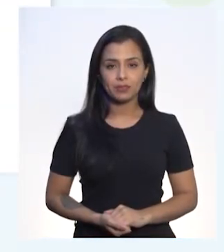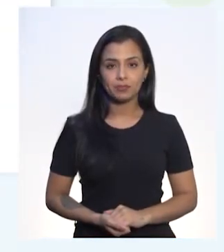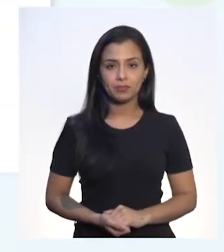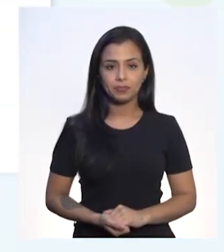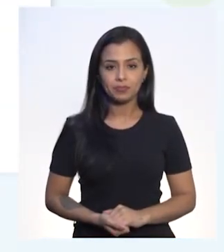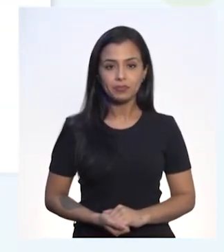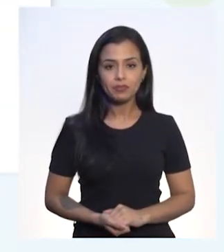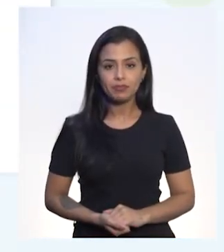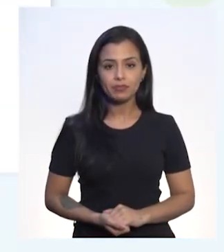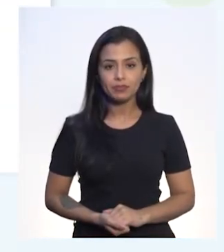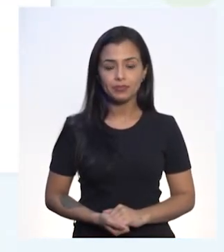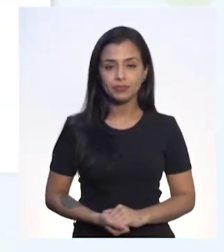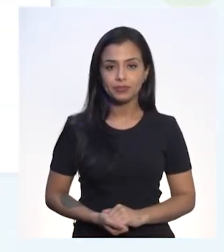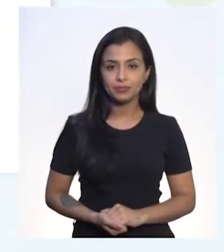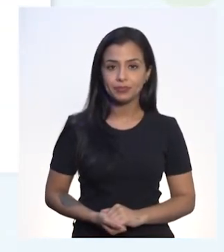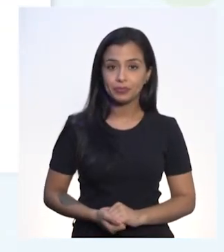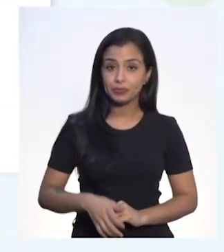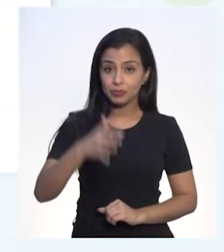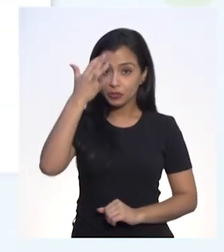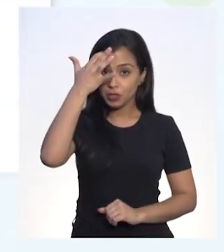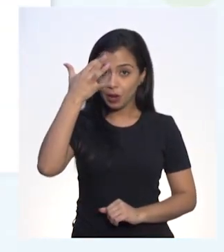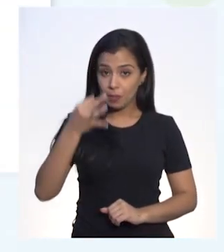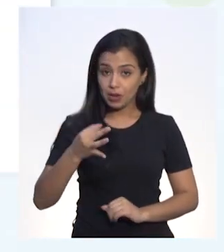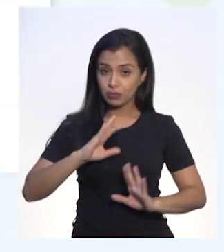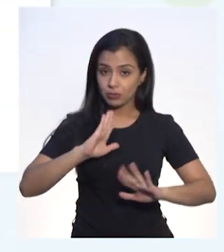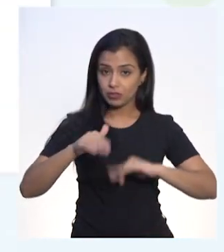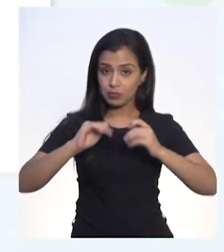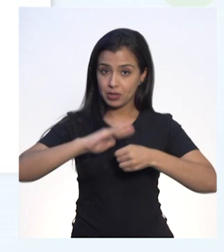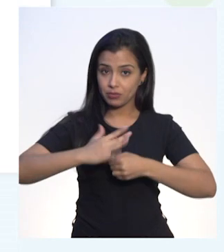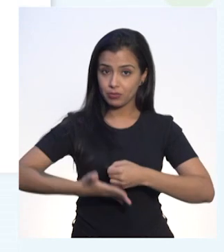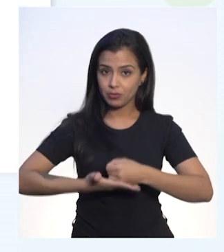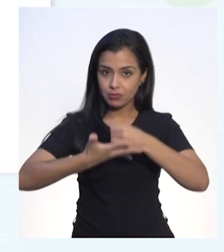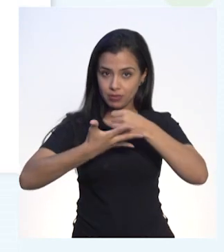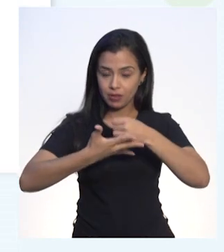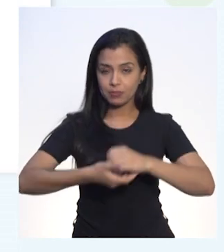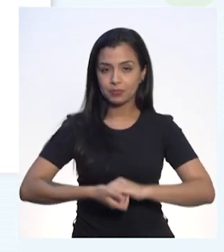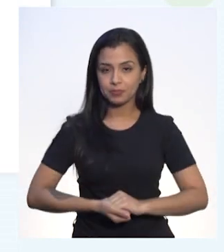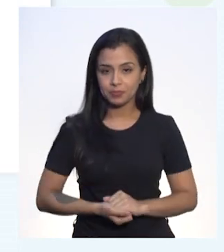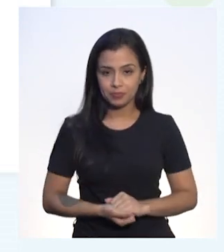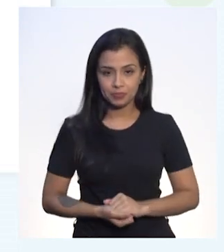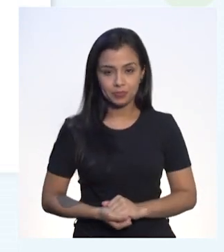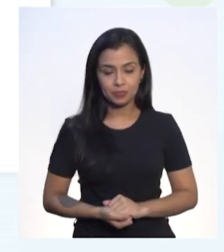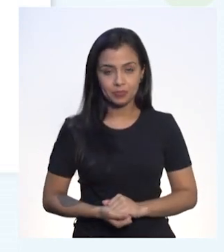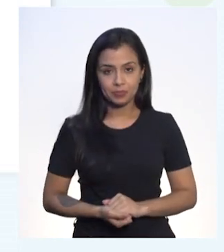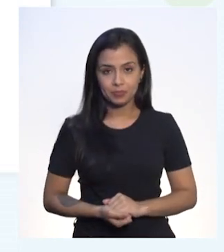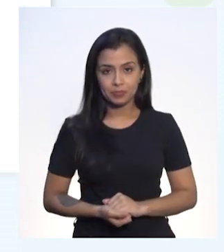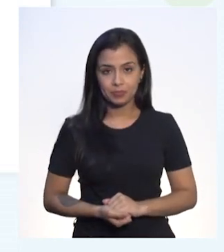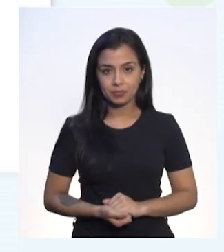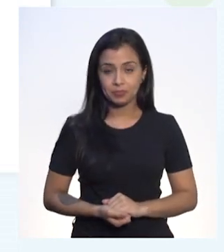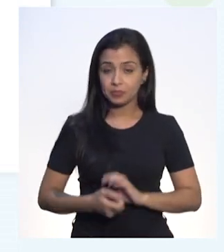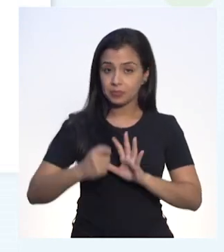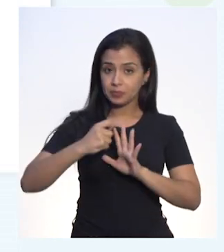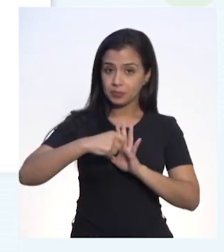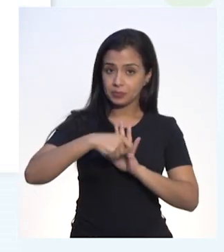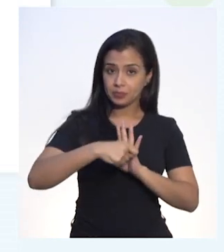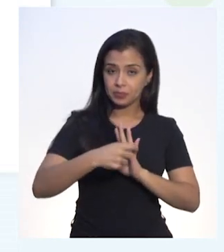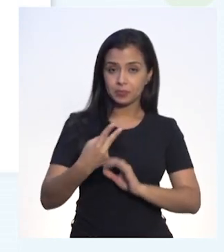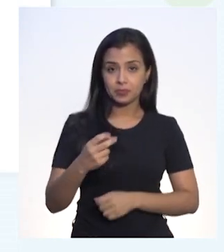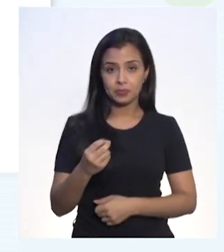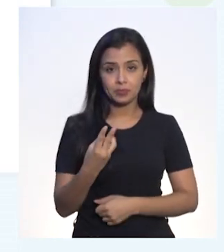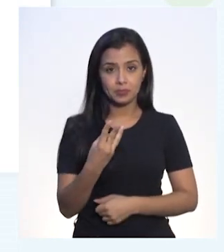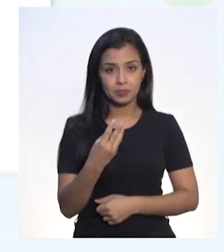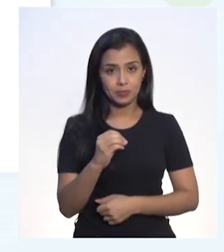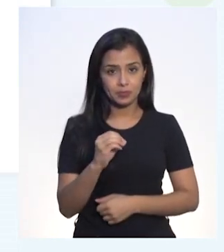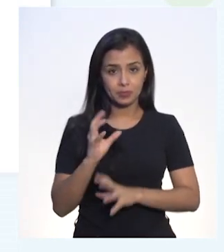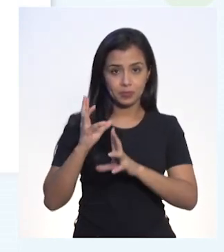Entendendo as dimensões do desenvolvimento sustentável. Ao adotar a Agenda 2030 e seus 17 objetivos,